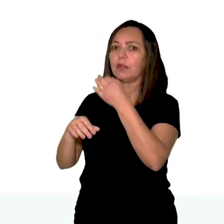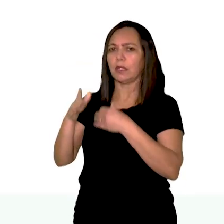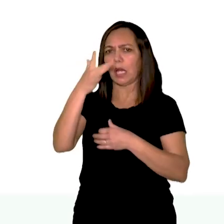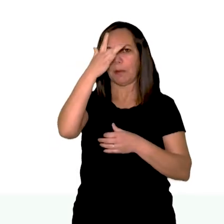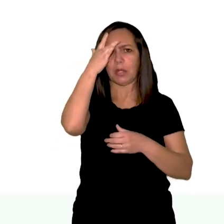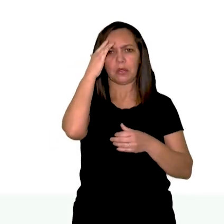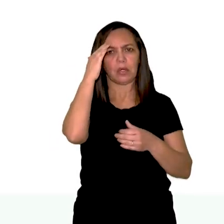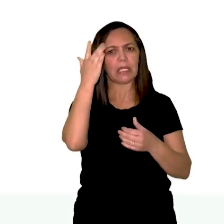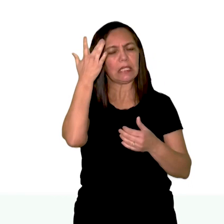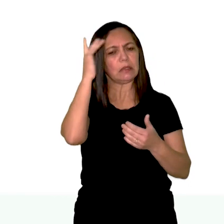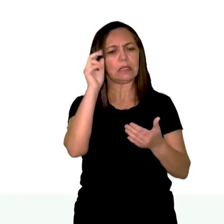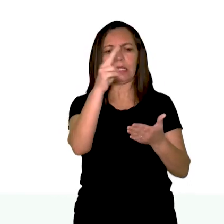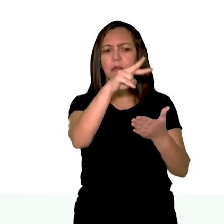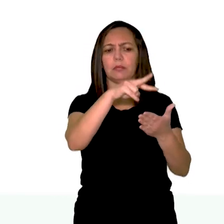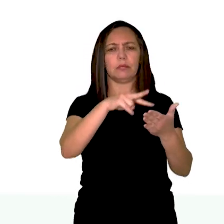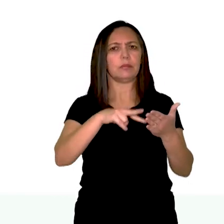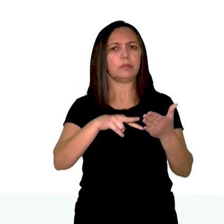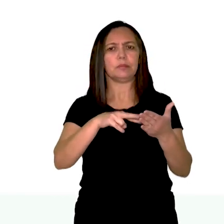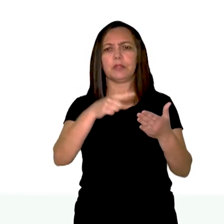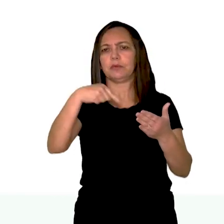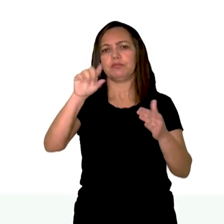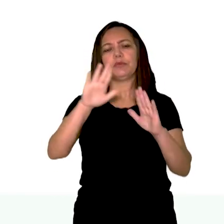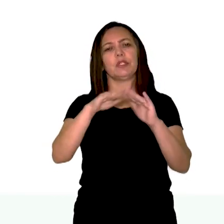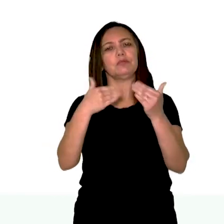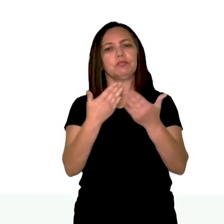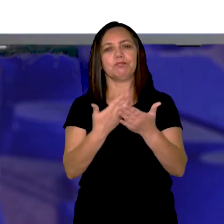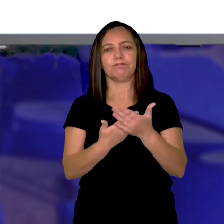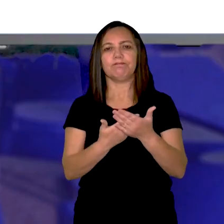não tem justamente esses atributos.